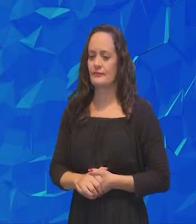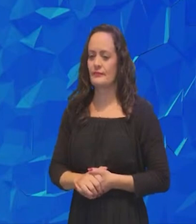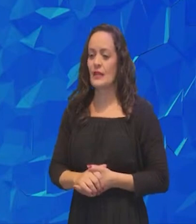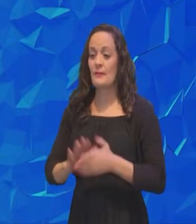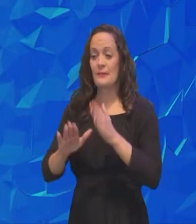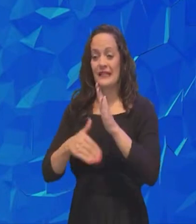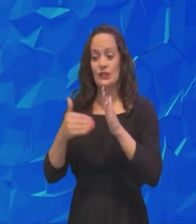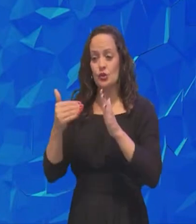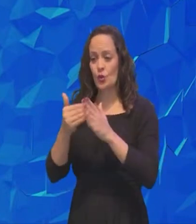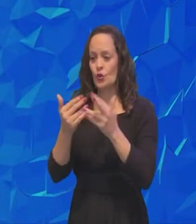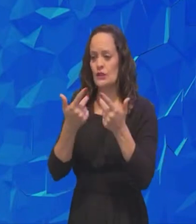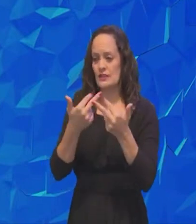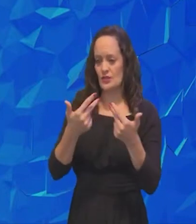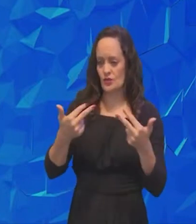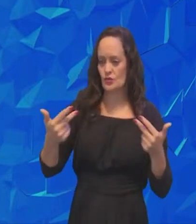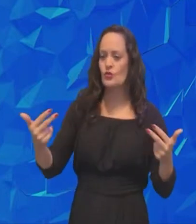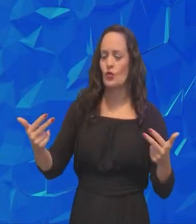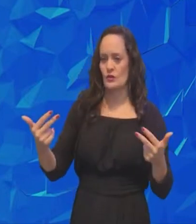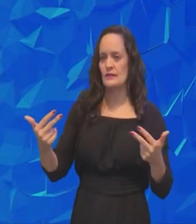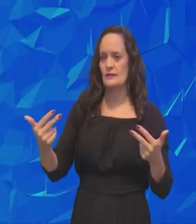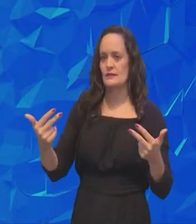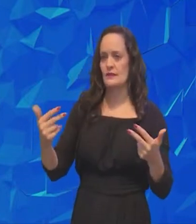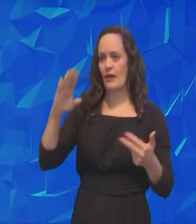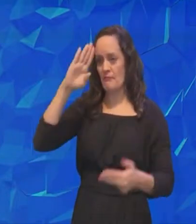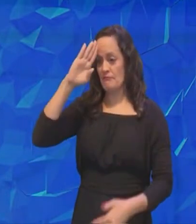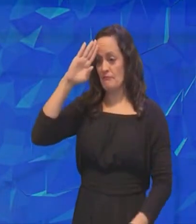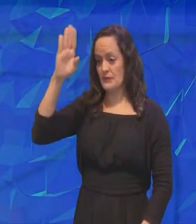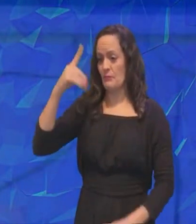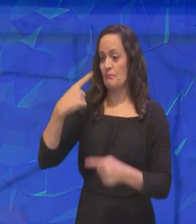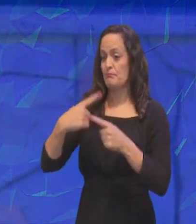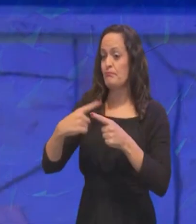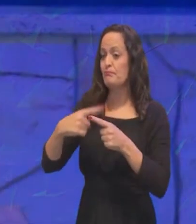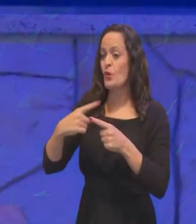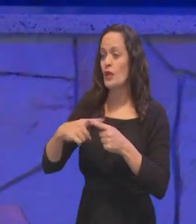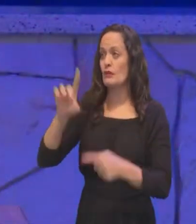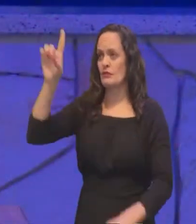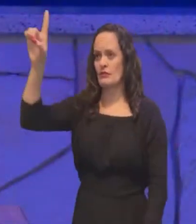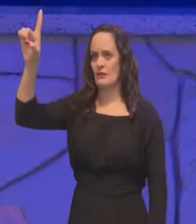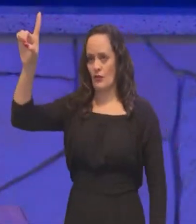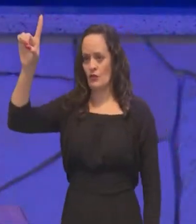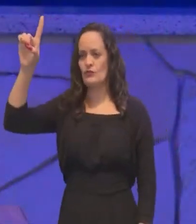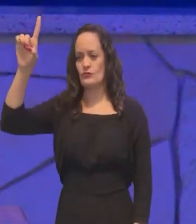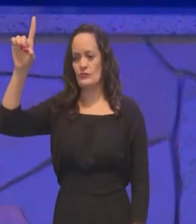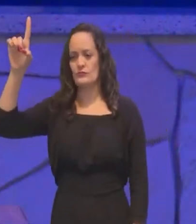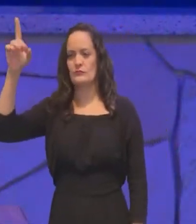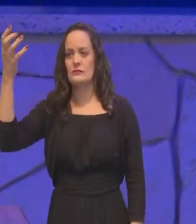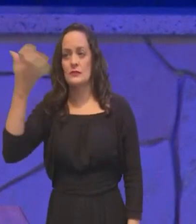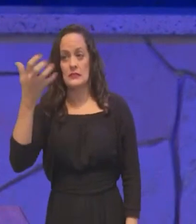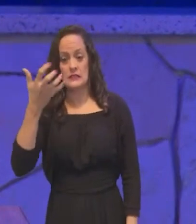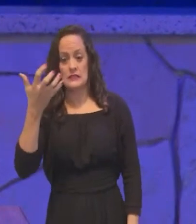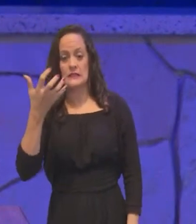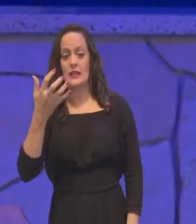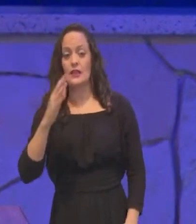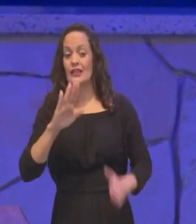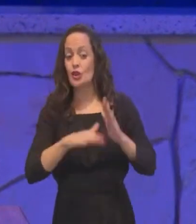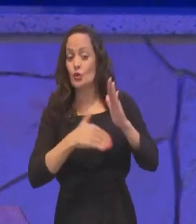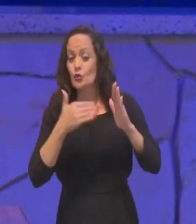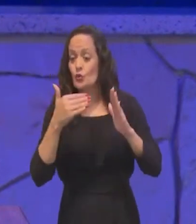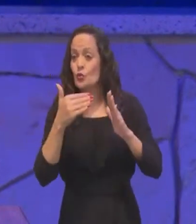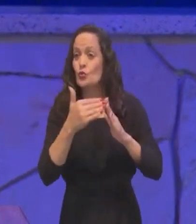em todas as coisas ter a primazia. Porque aprouve Deus que nele residisse